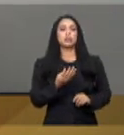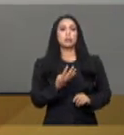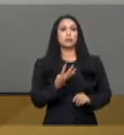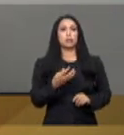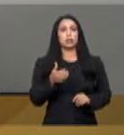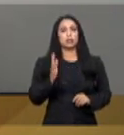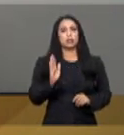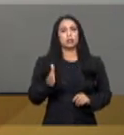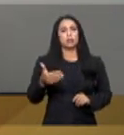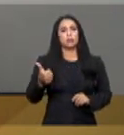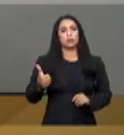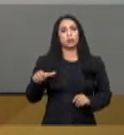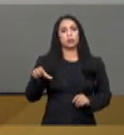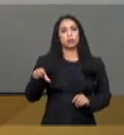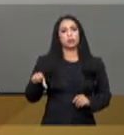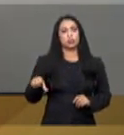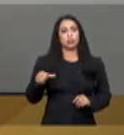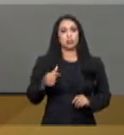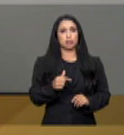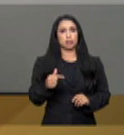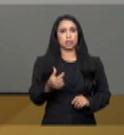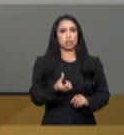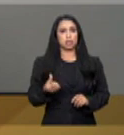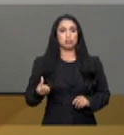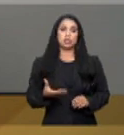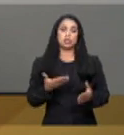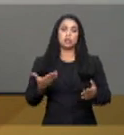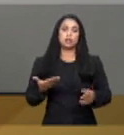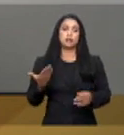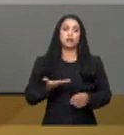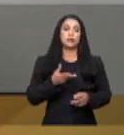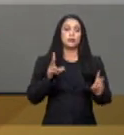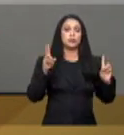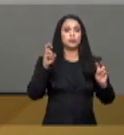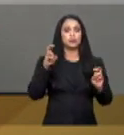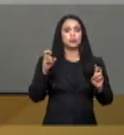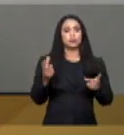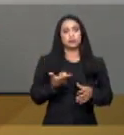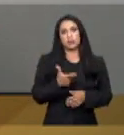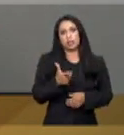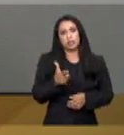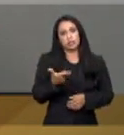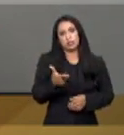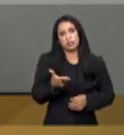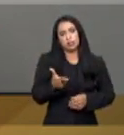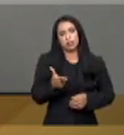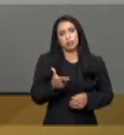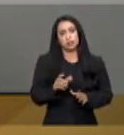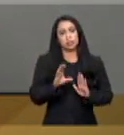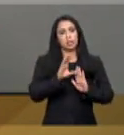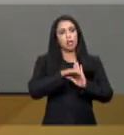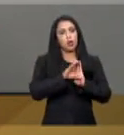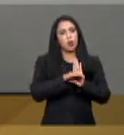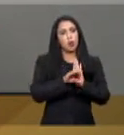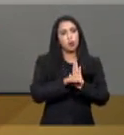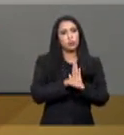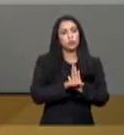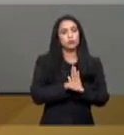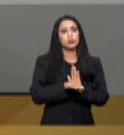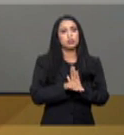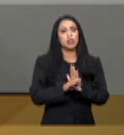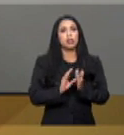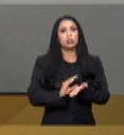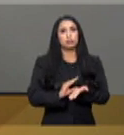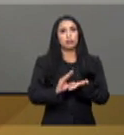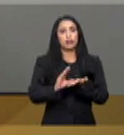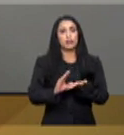de 1976. Segundo a embargante, aspas, não se estabelece ali qualquer conceito para receita bruta